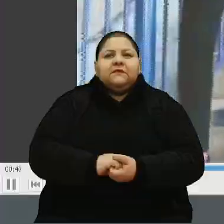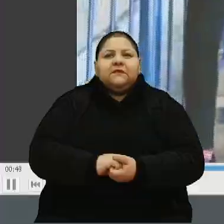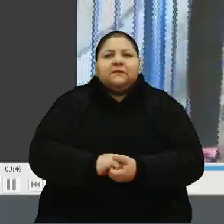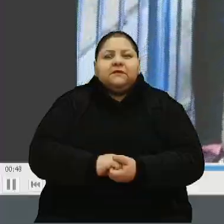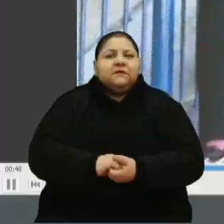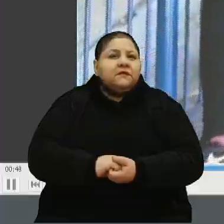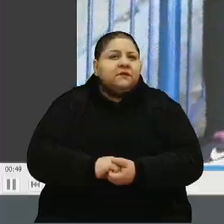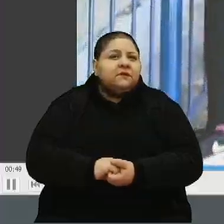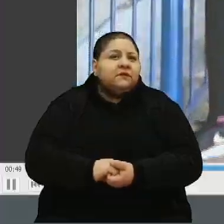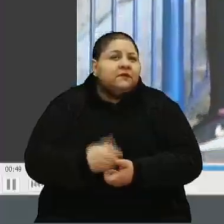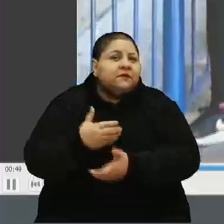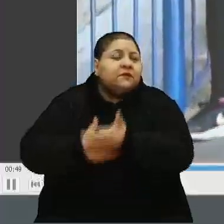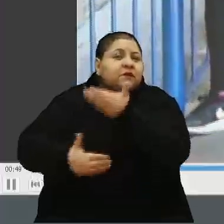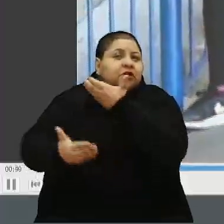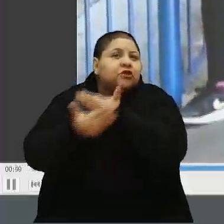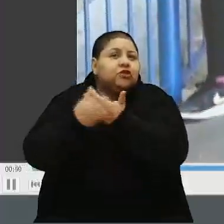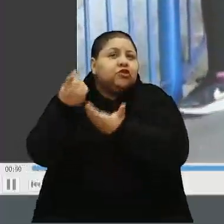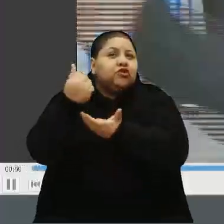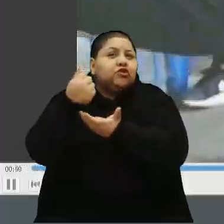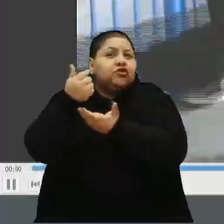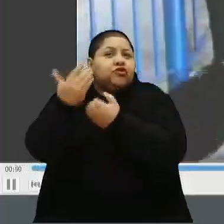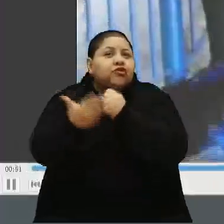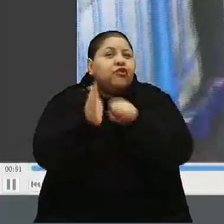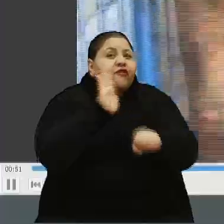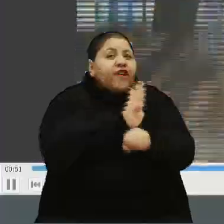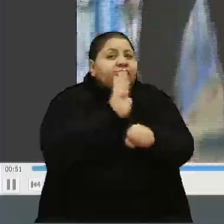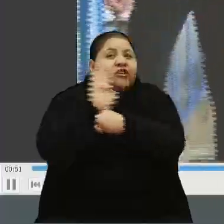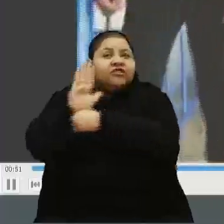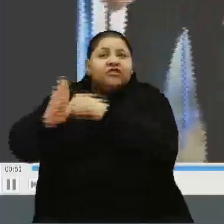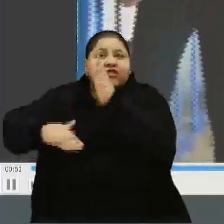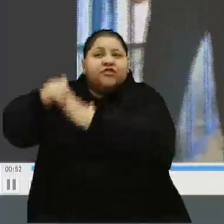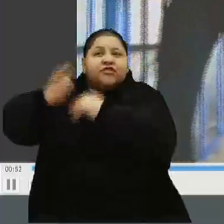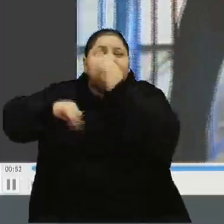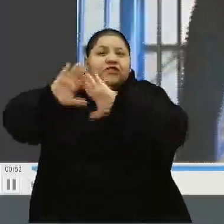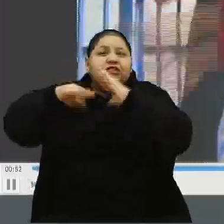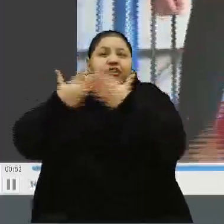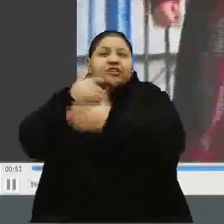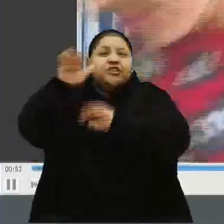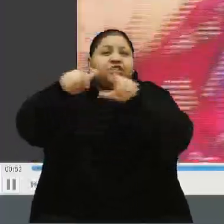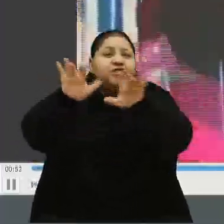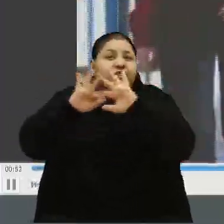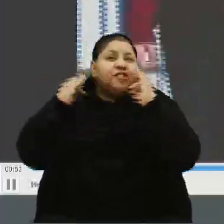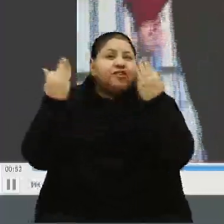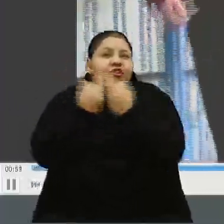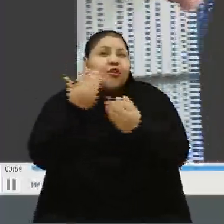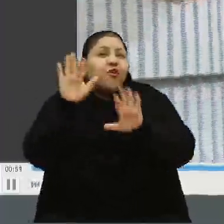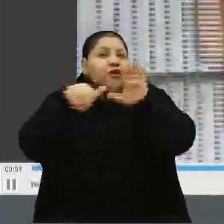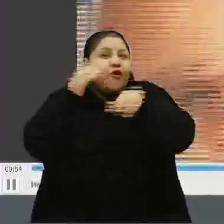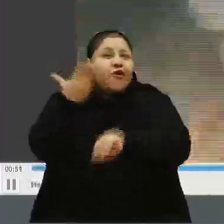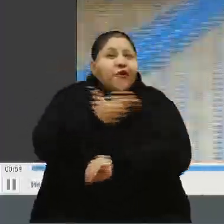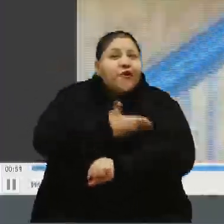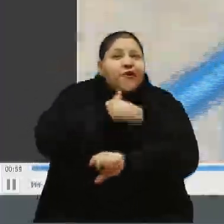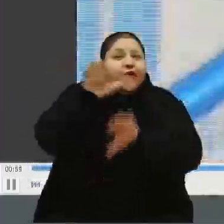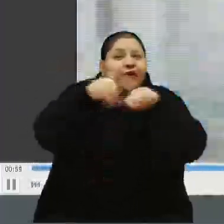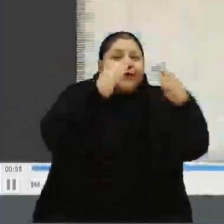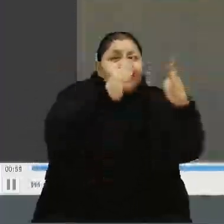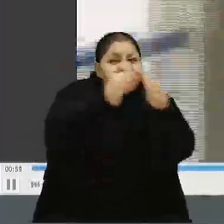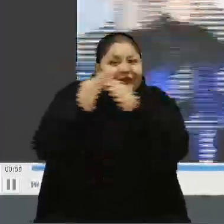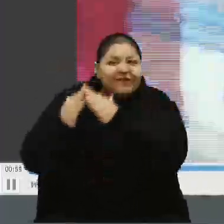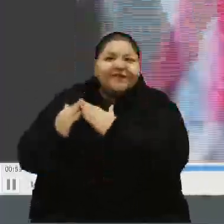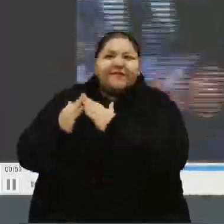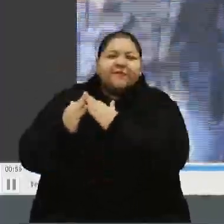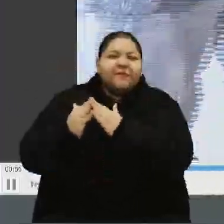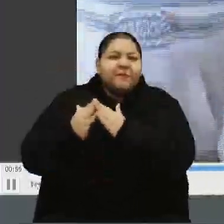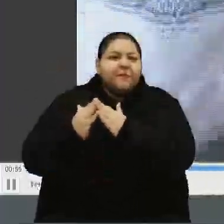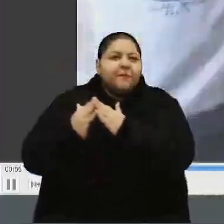Toda a renda vai ajudar a melhorar a nossa escola. Chama a família, Chama os amigos. chama os vizinhos.